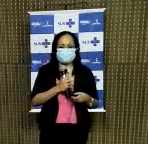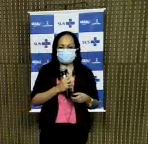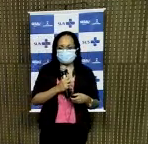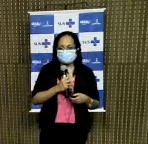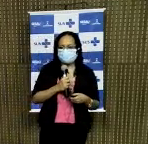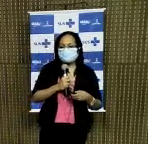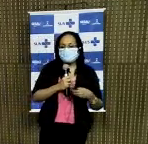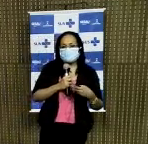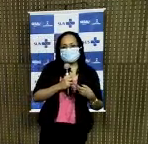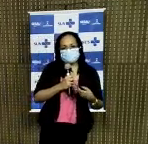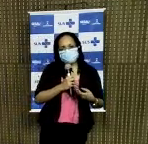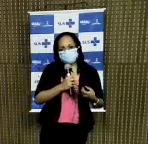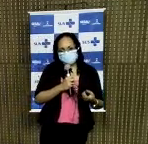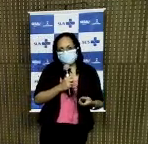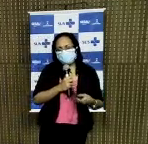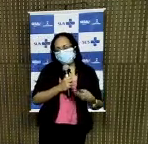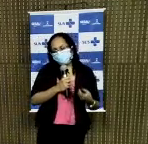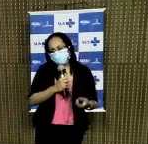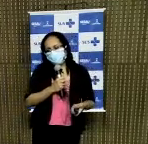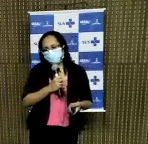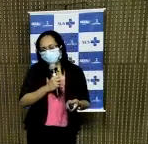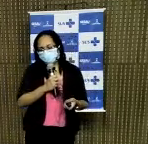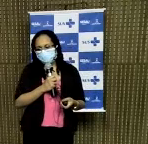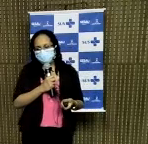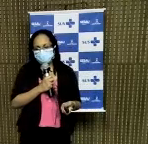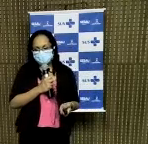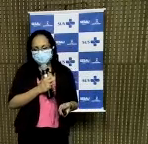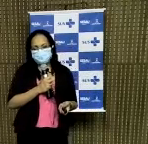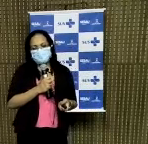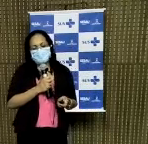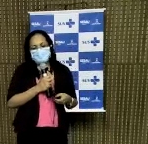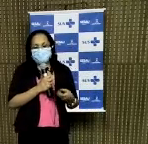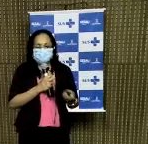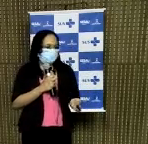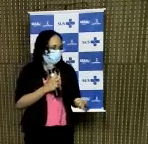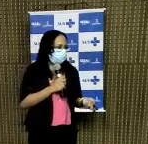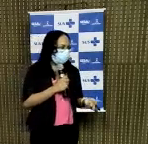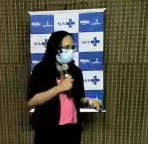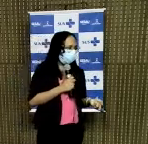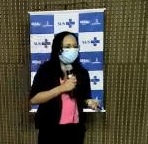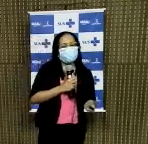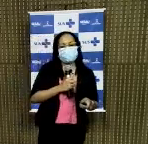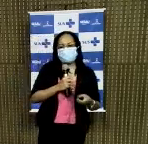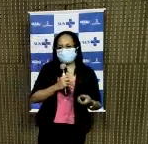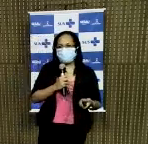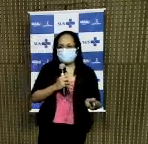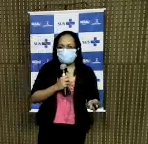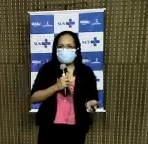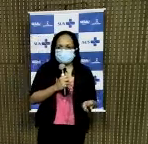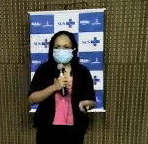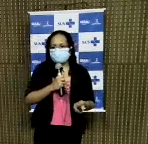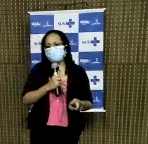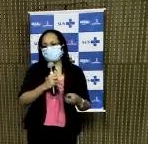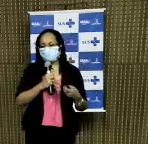do atendimento e também foi prescrito o tratamento adequado. Porém, a gente sabe que as pessoas têm o